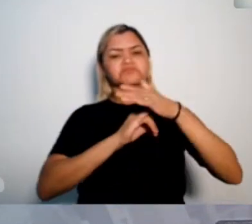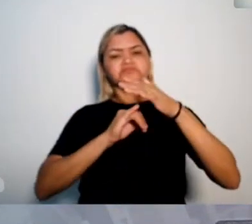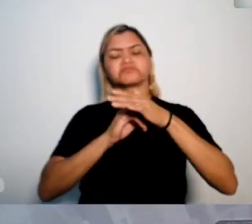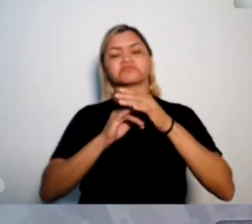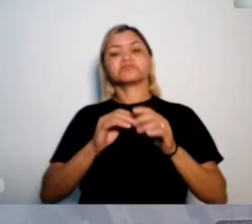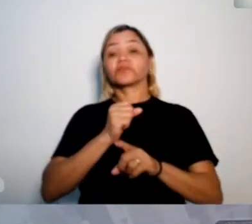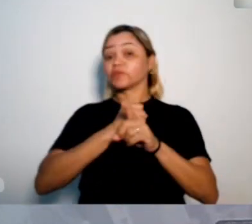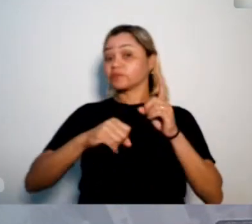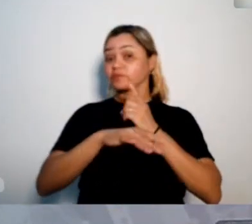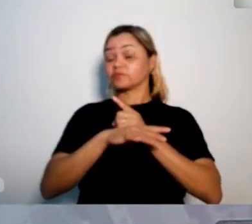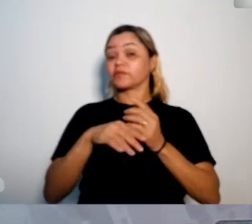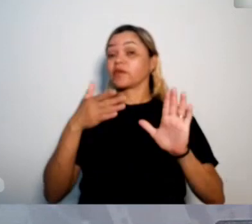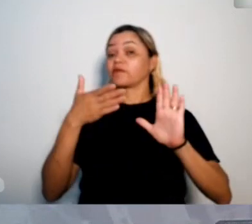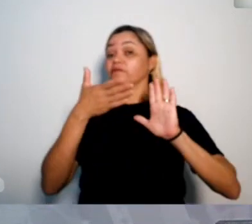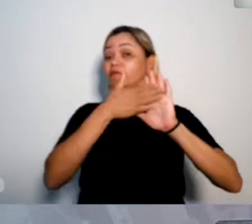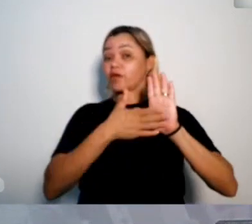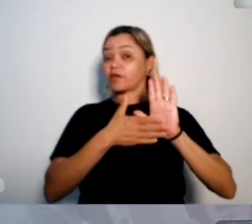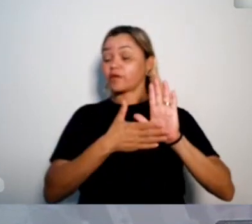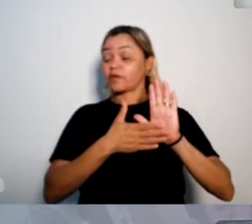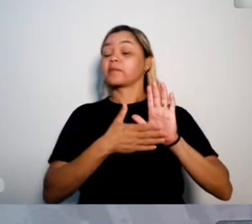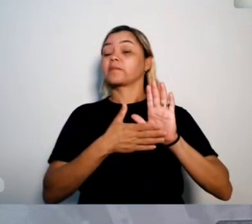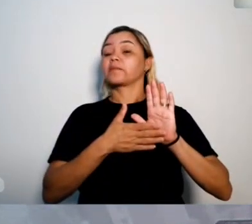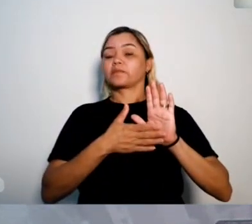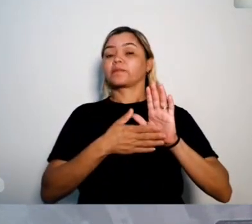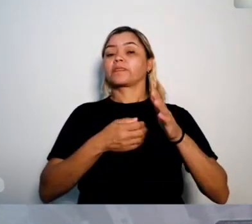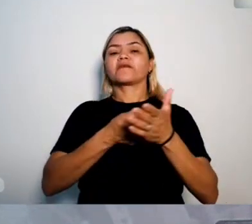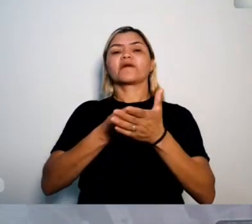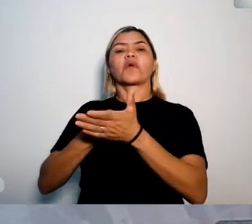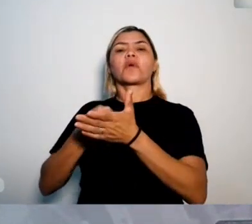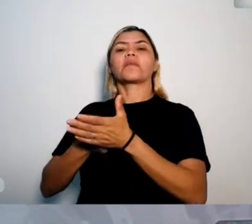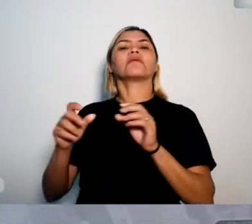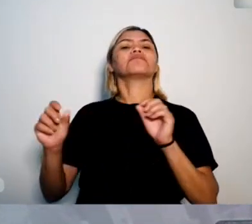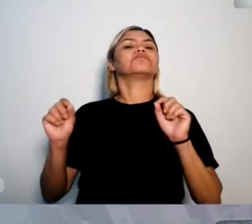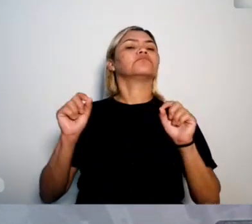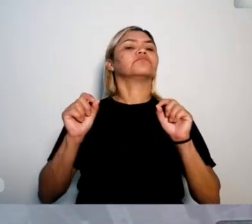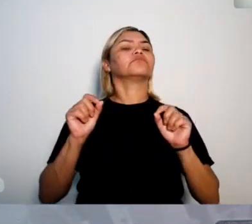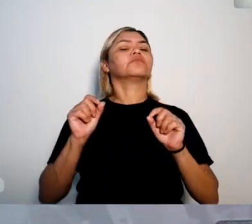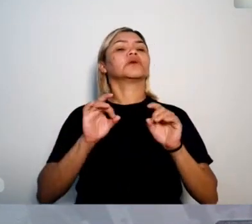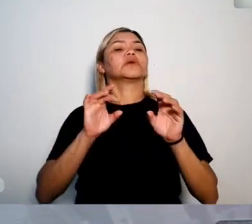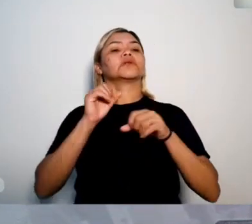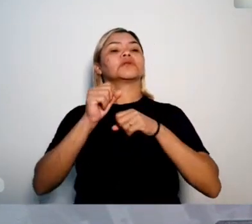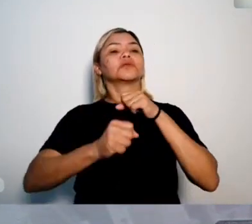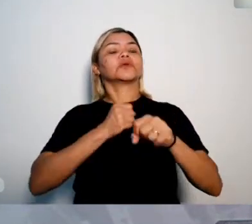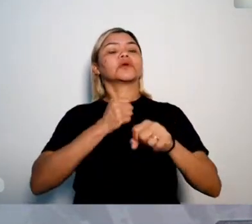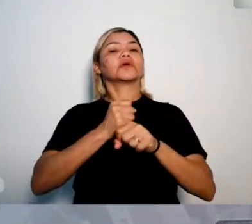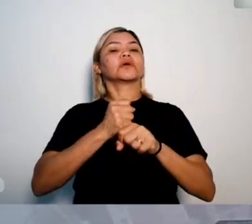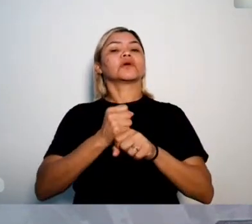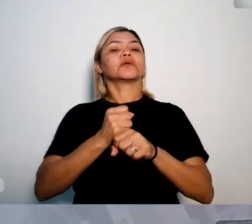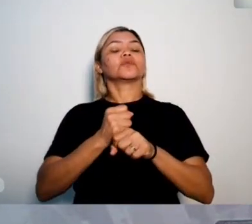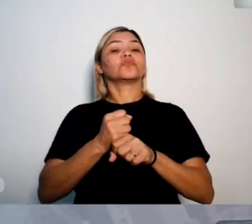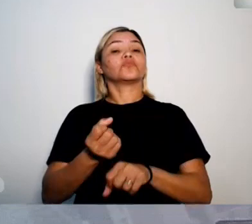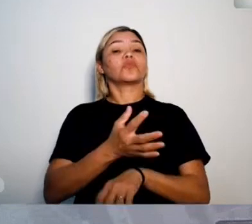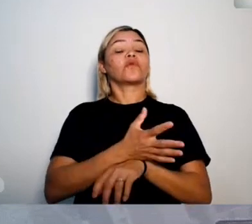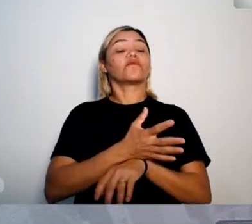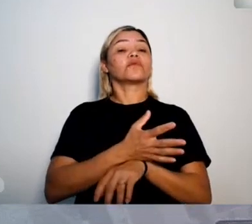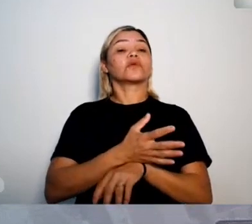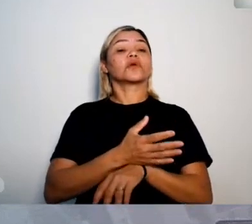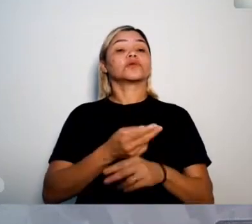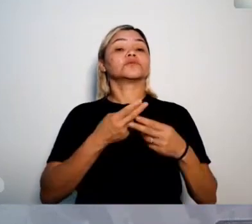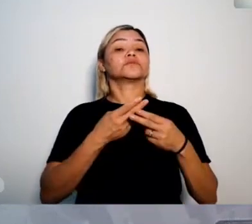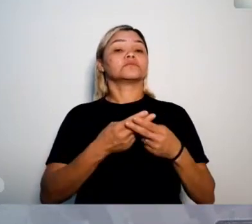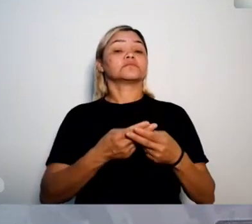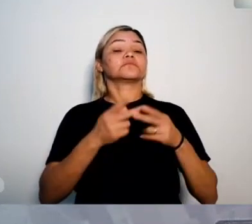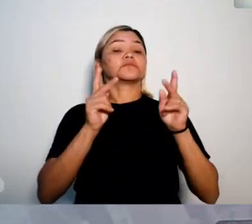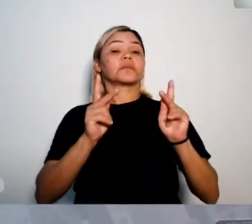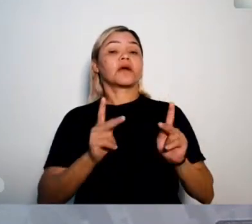da gente isso em especial no ano que vem, para que a gente possa ter um ano pacífico aqui dentro dessa casa, discutindo